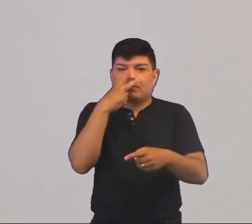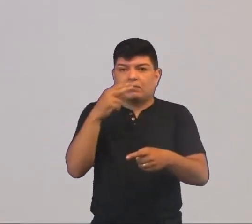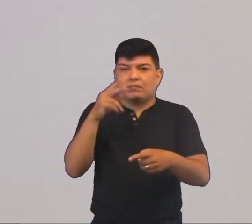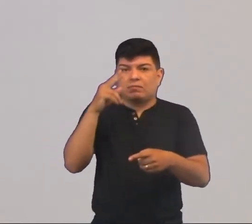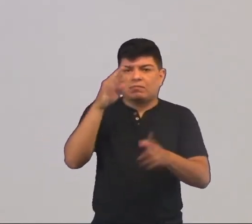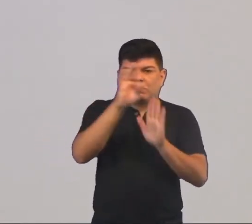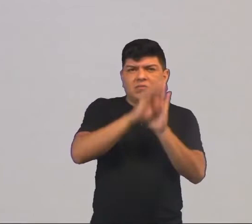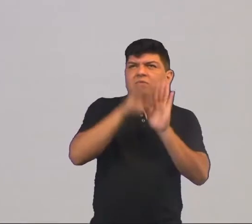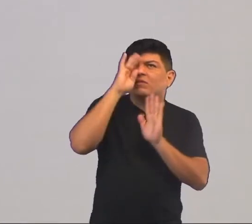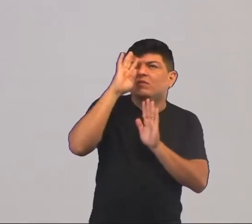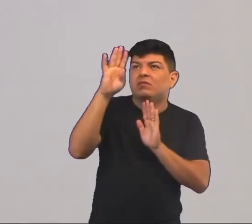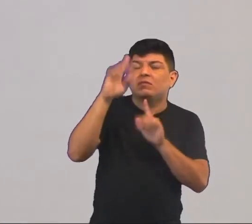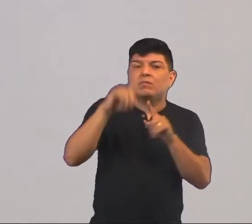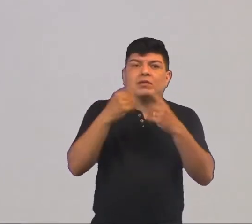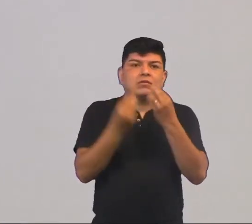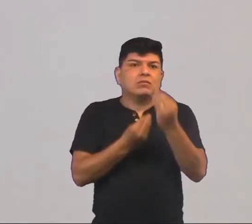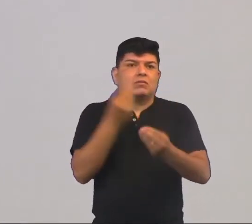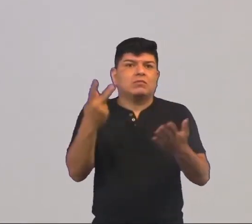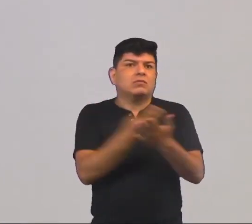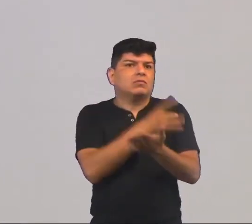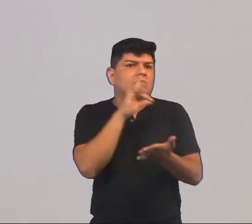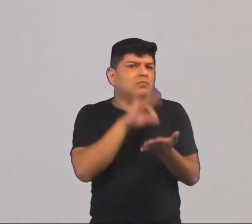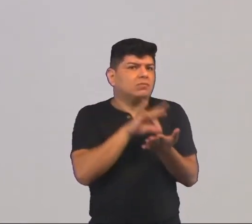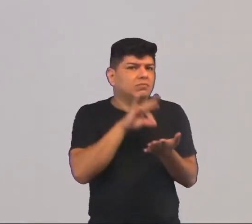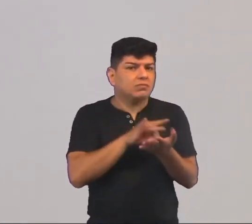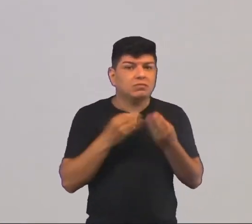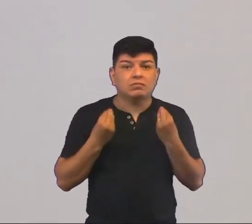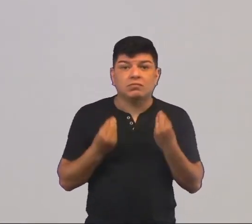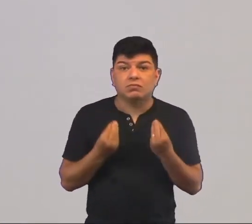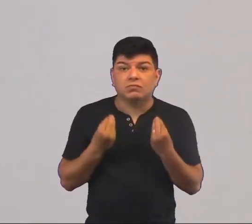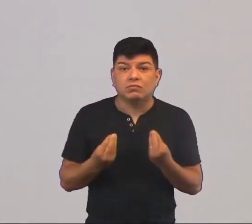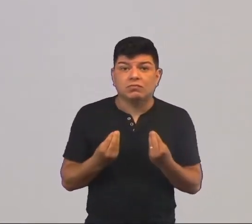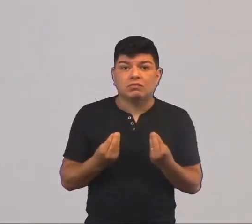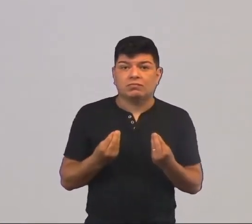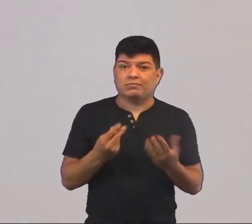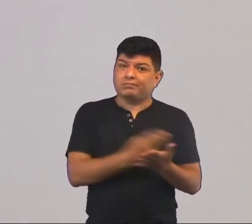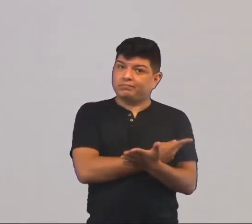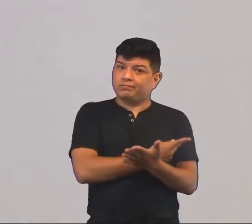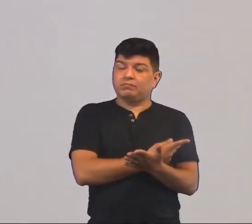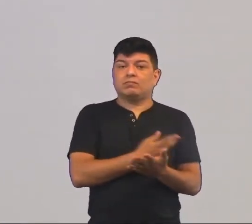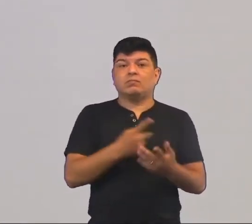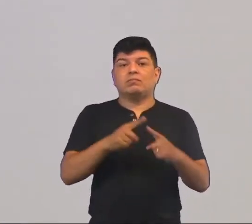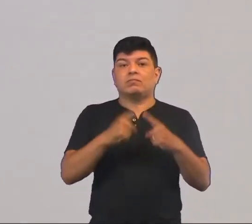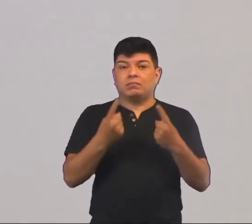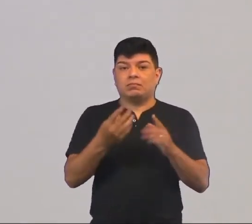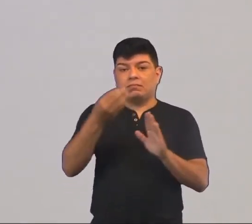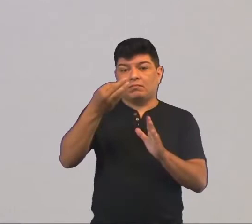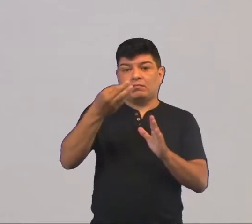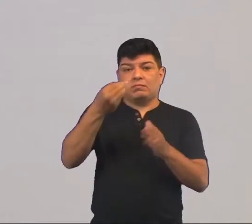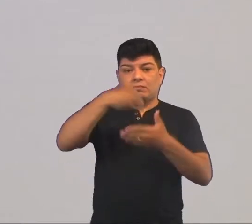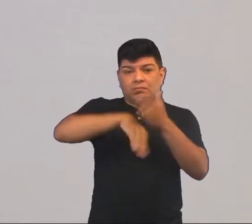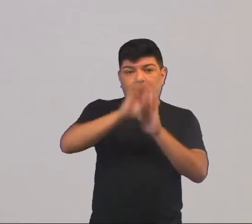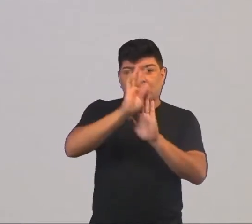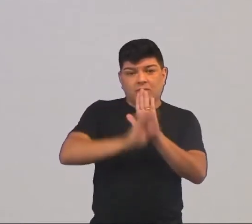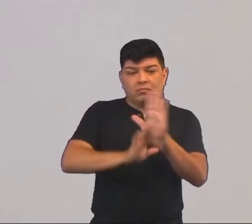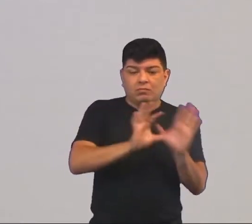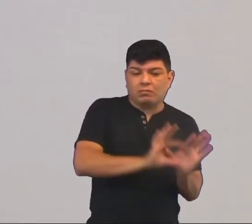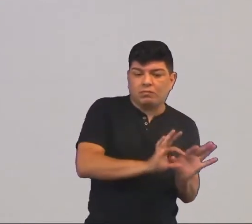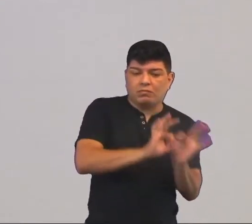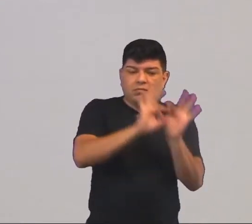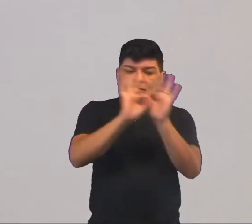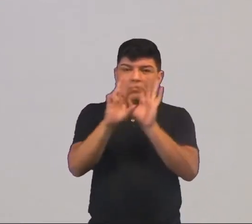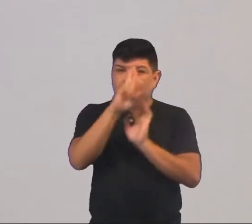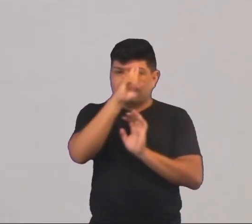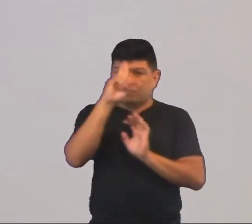não é imaginário? Então, como isso aconteceu de verdade? Então, isso não pode ser um fato. Não. Dentro do contexto do texto, da história